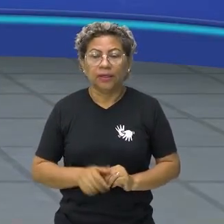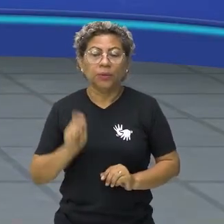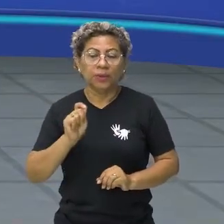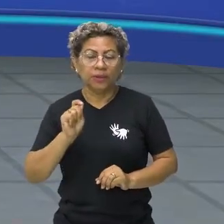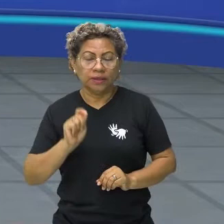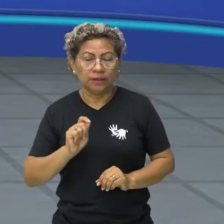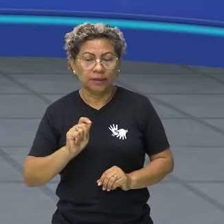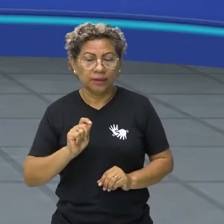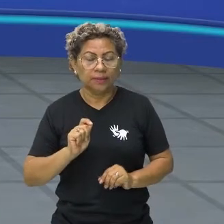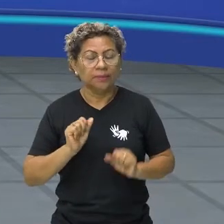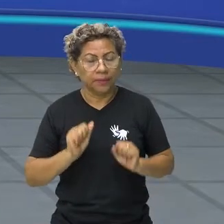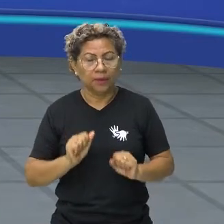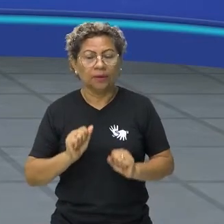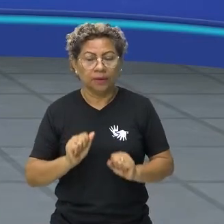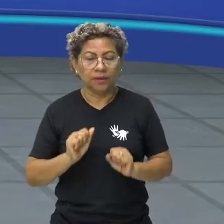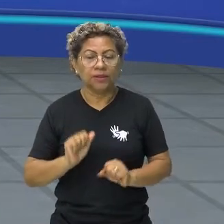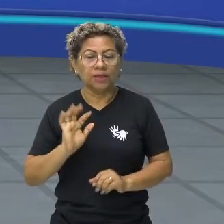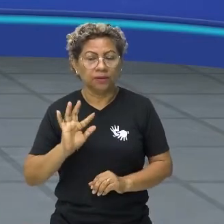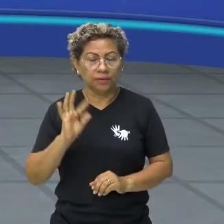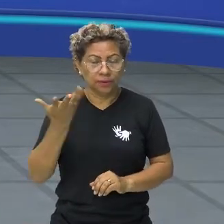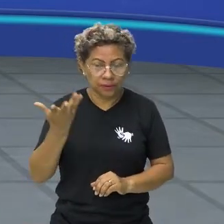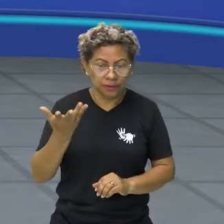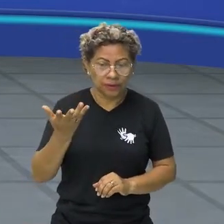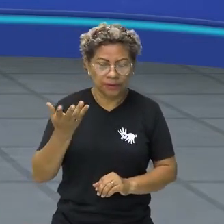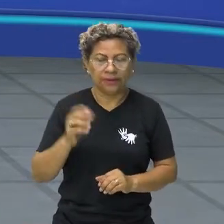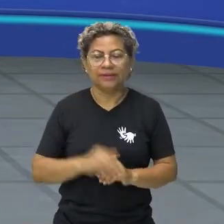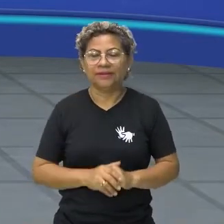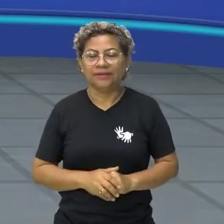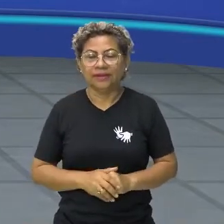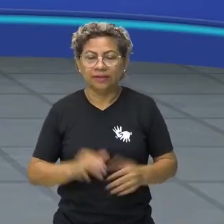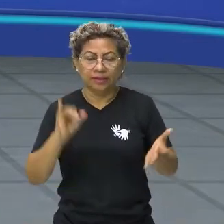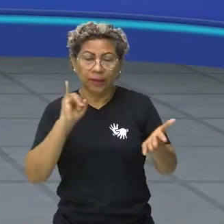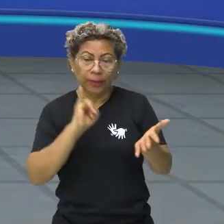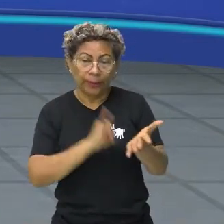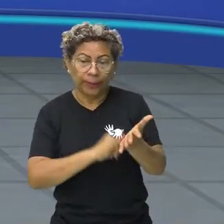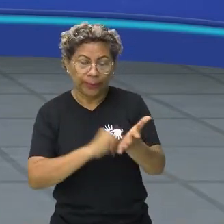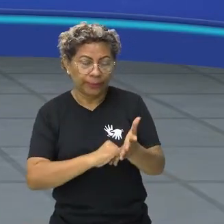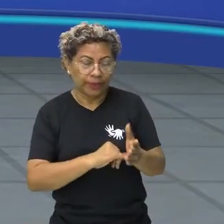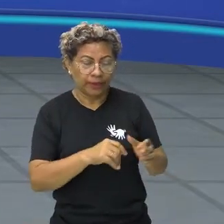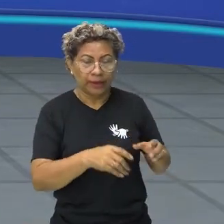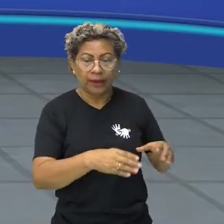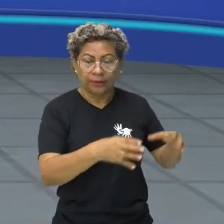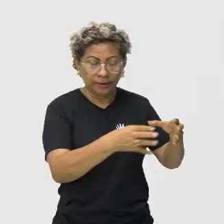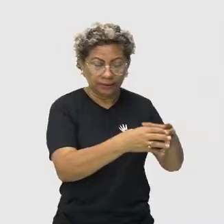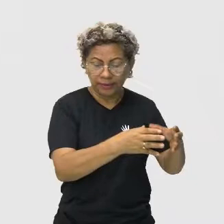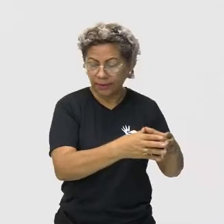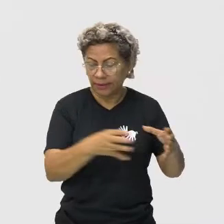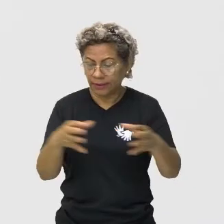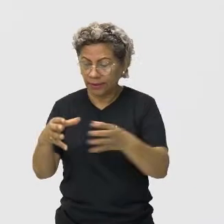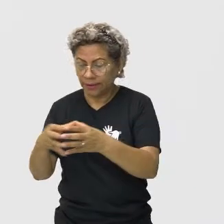de taxas, tá? A gente vai verificar ainda dessa parte aí da zona de livre